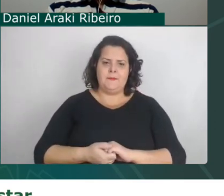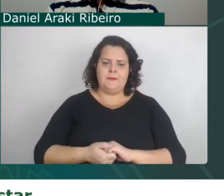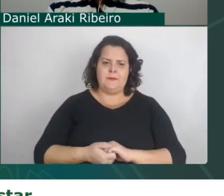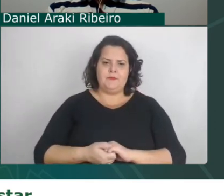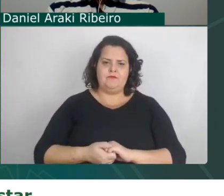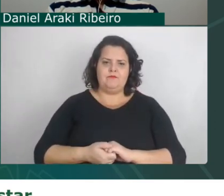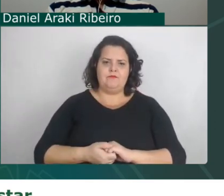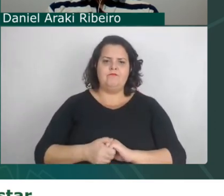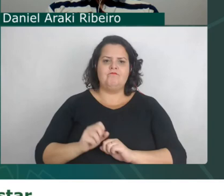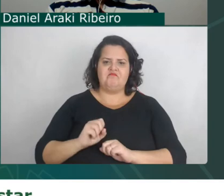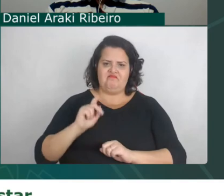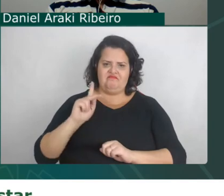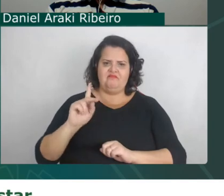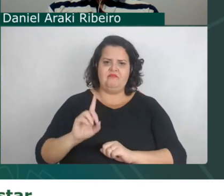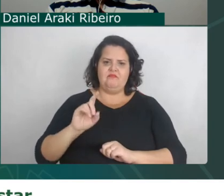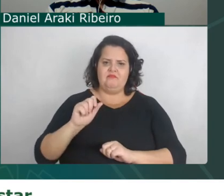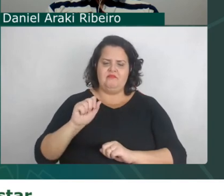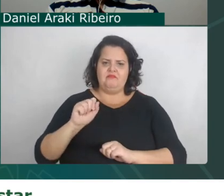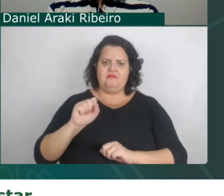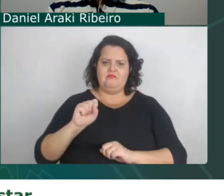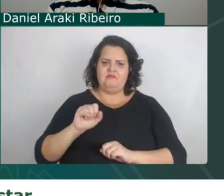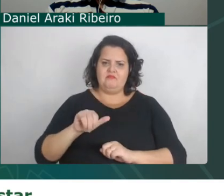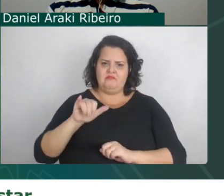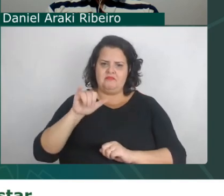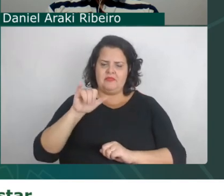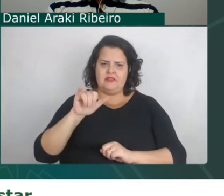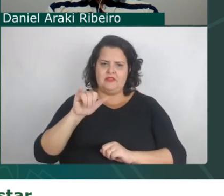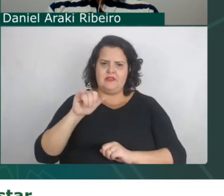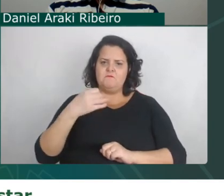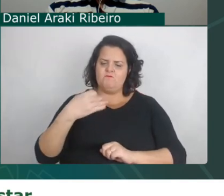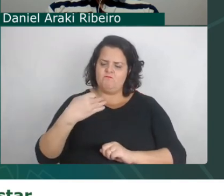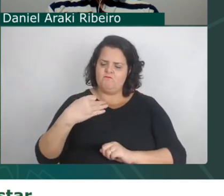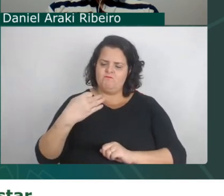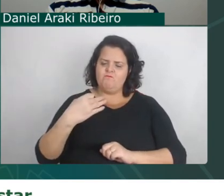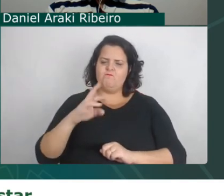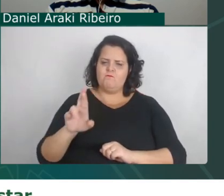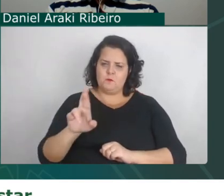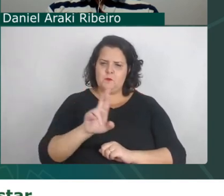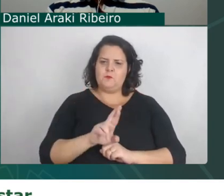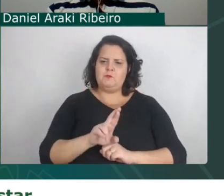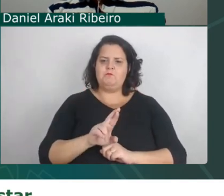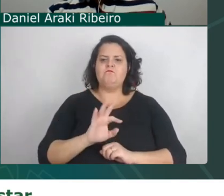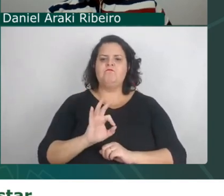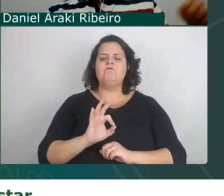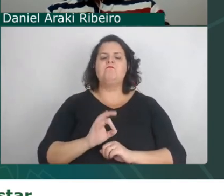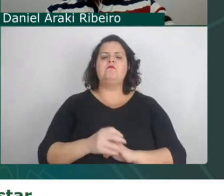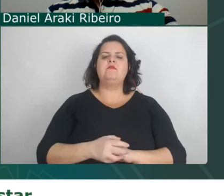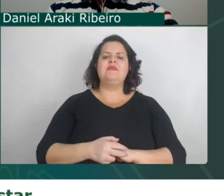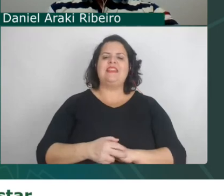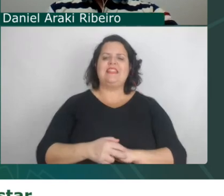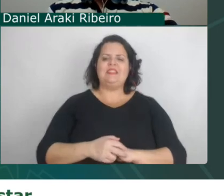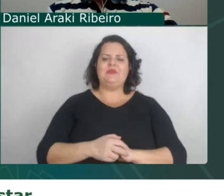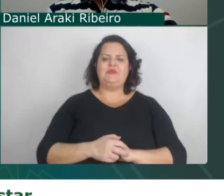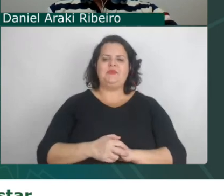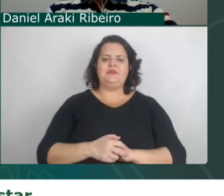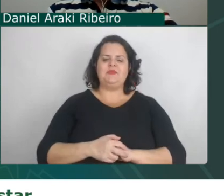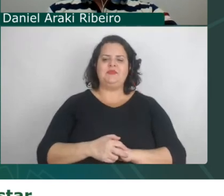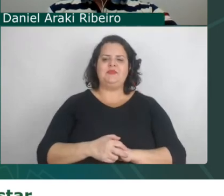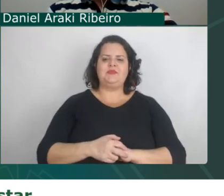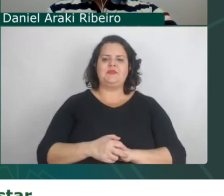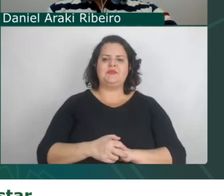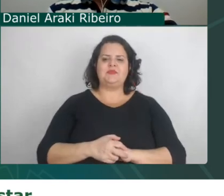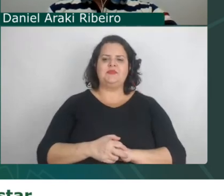Perfeito, Deise. Era isso mesmo. Acho que contemplou a pergunta aqui que foi feita para nós. Uma